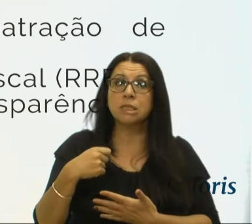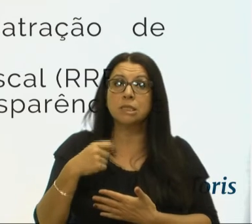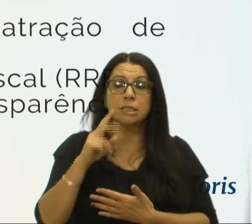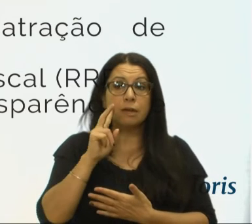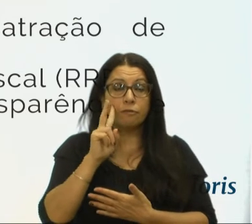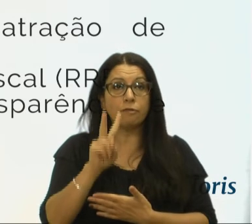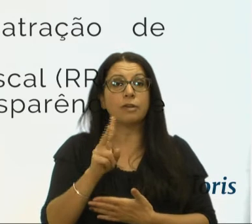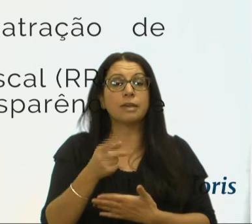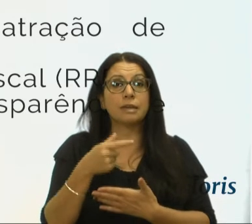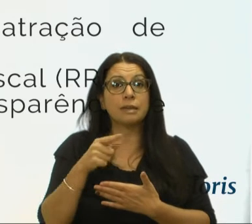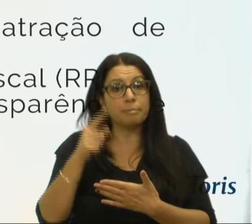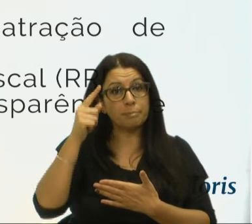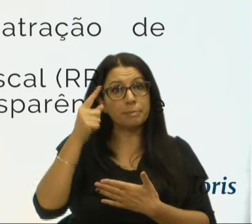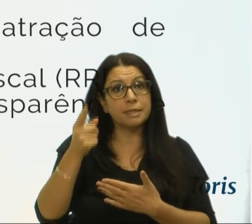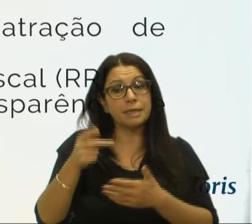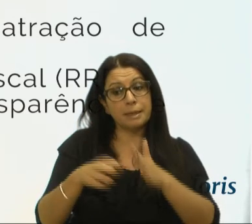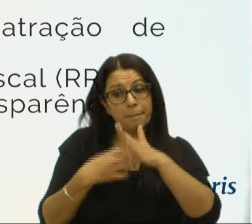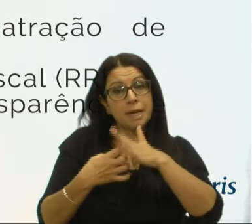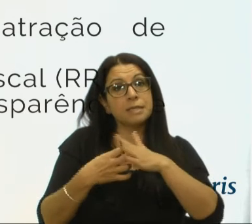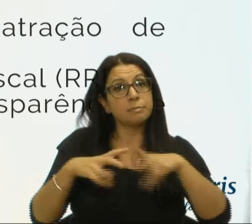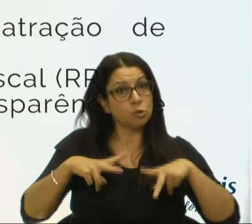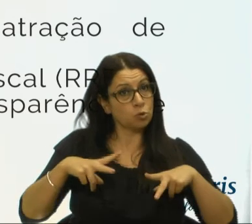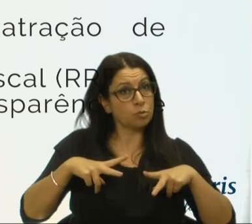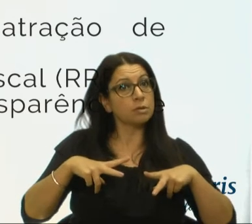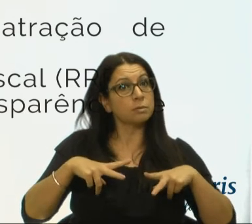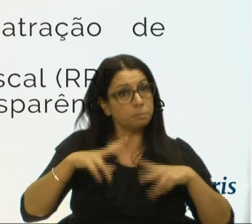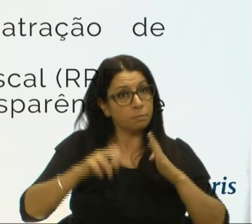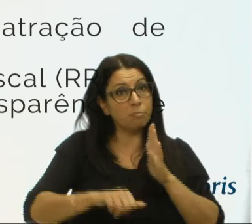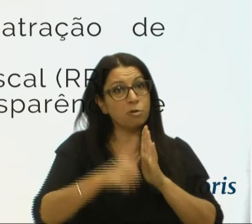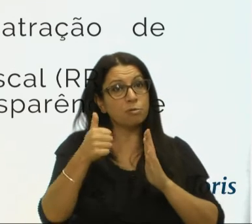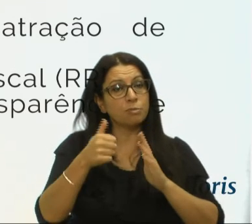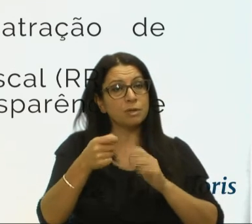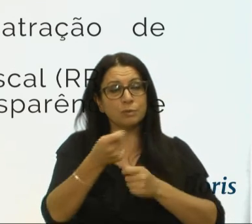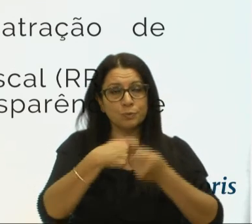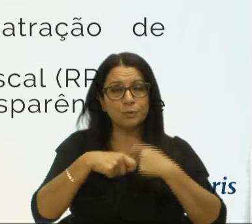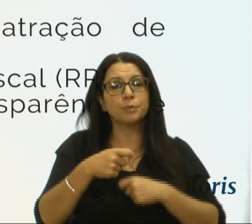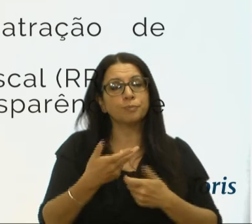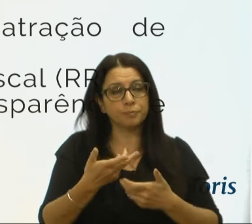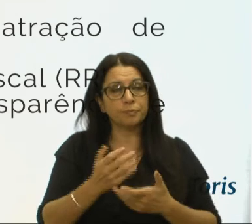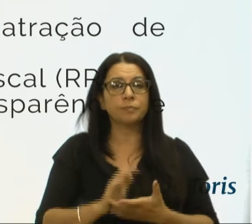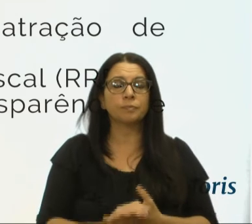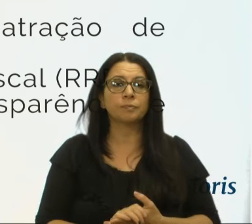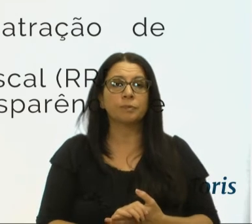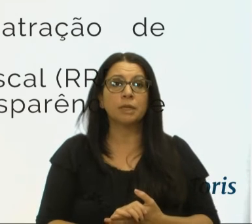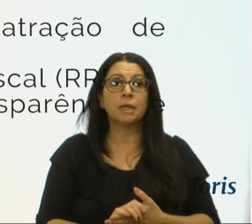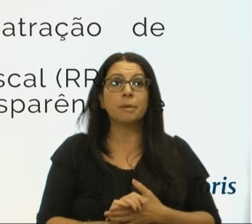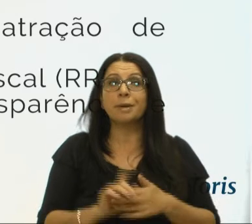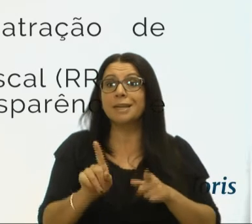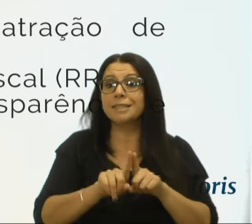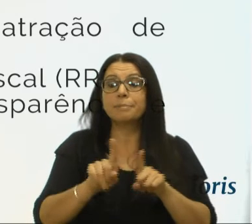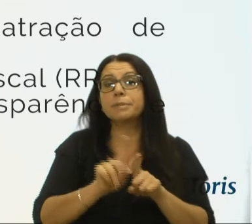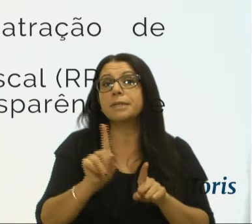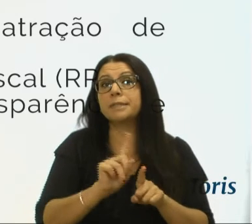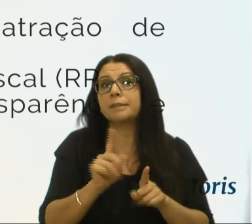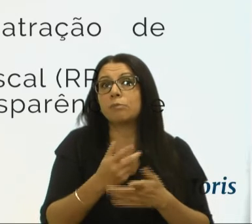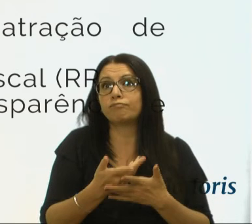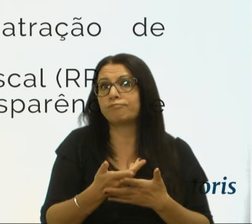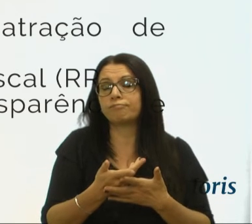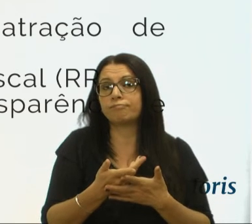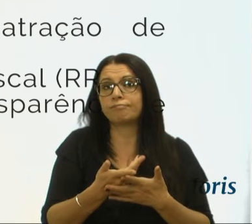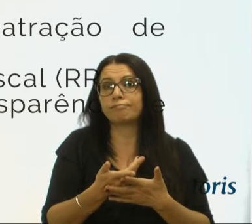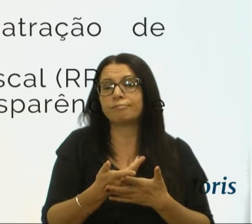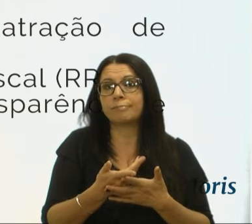recorrer à iniciativa privada para melhorar esses negócios, né? para que eles também não passem a dar